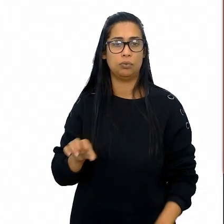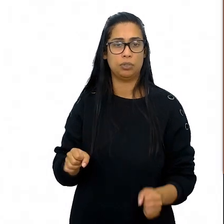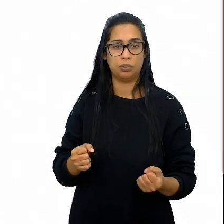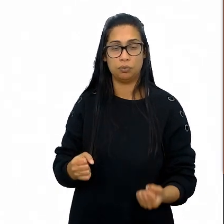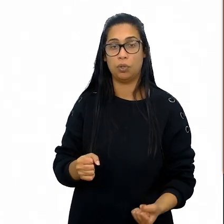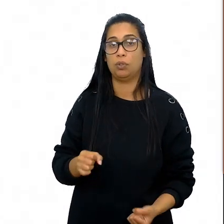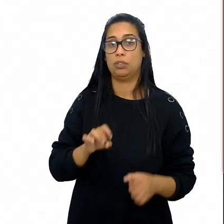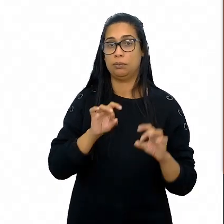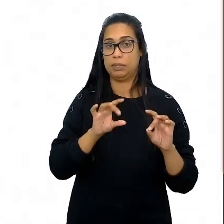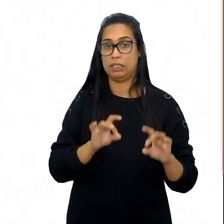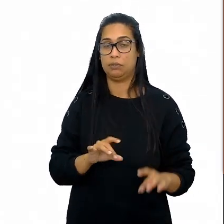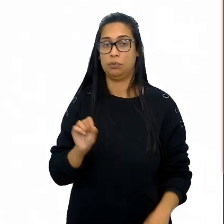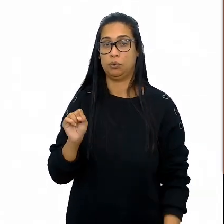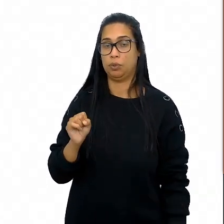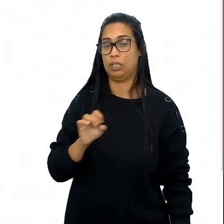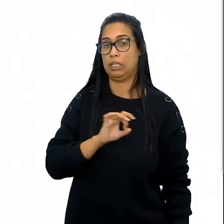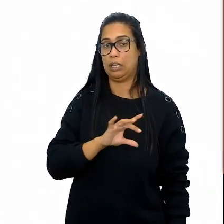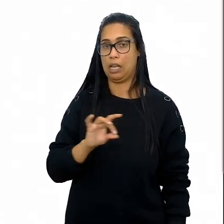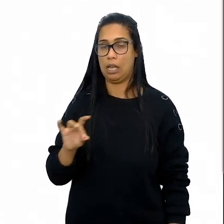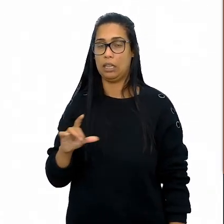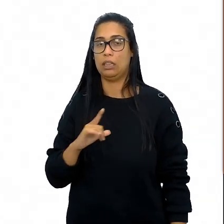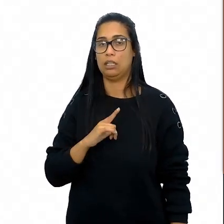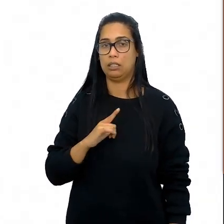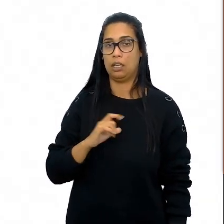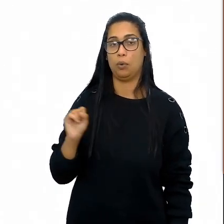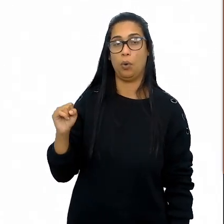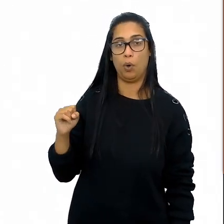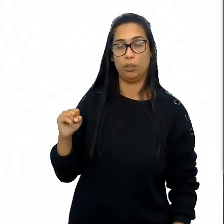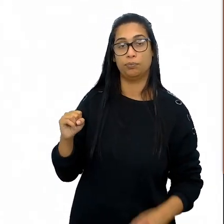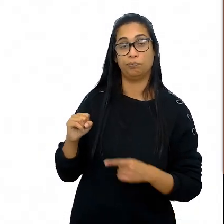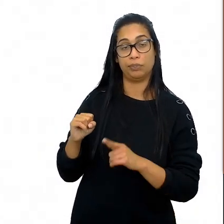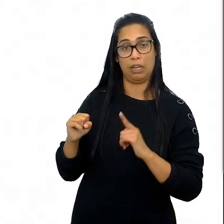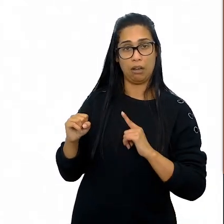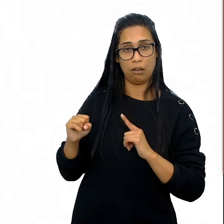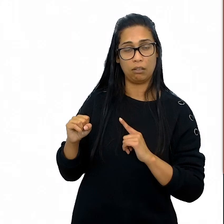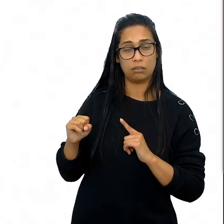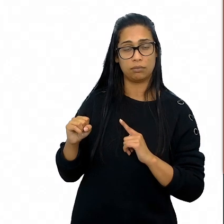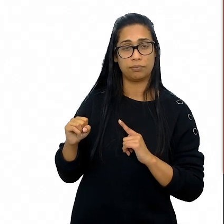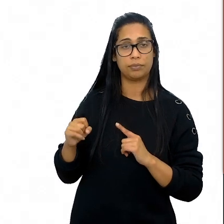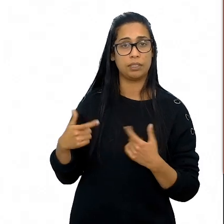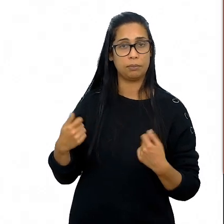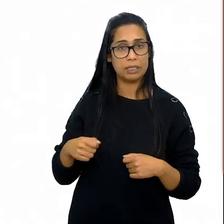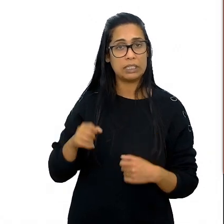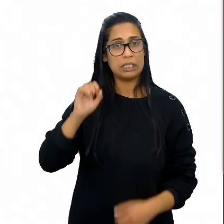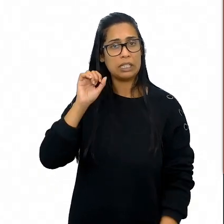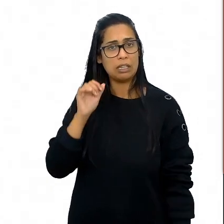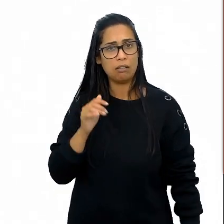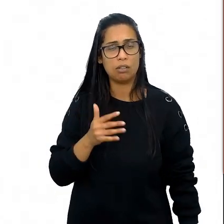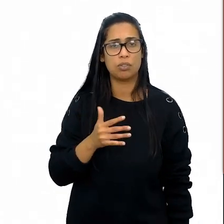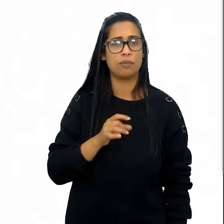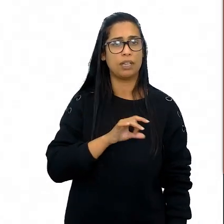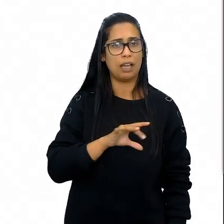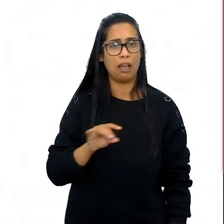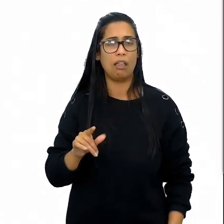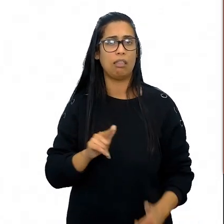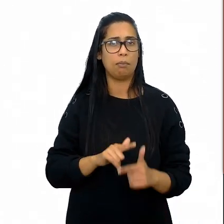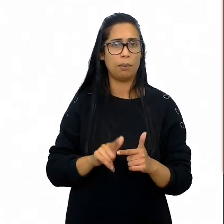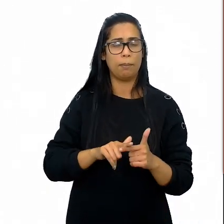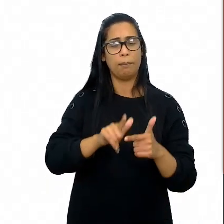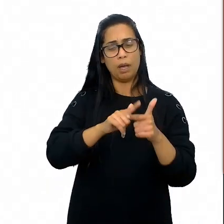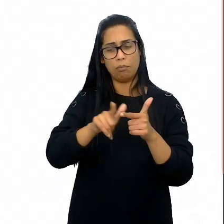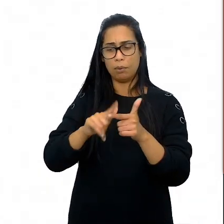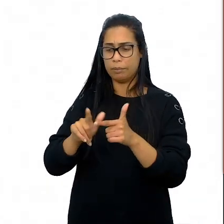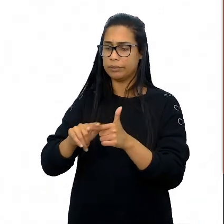específicas Olha que a competência específica oito também vai falar de soluções para problemas